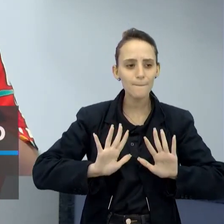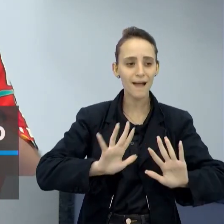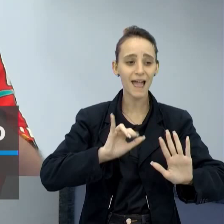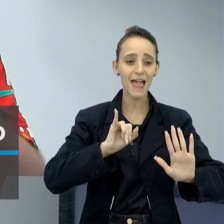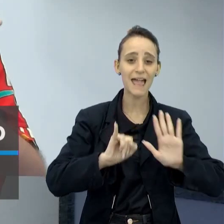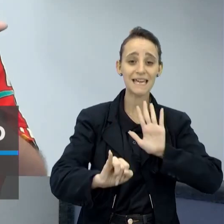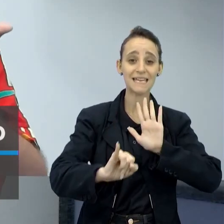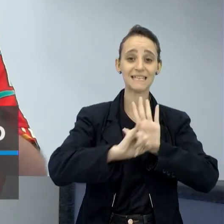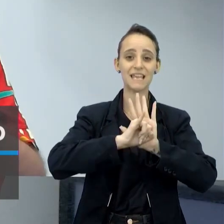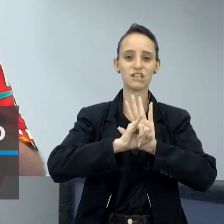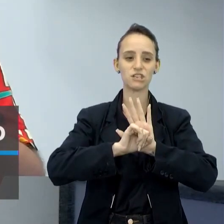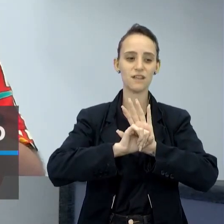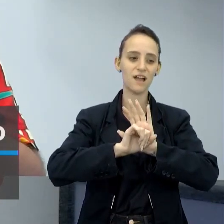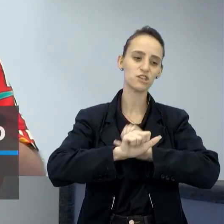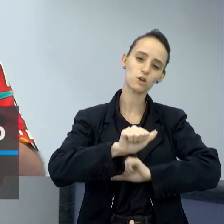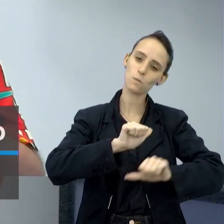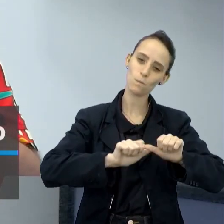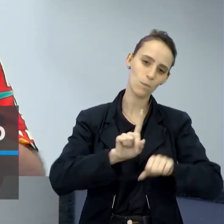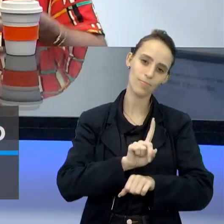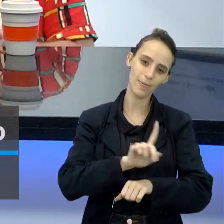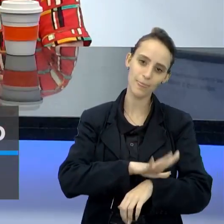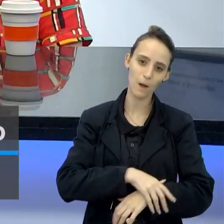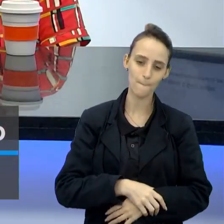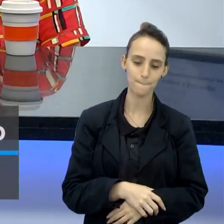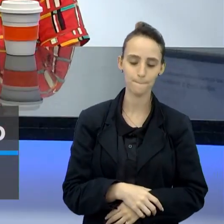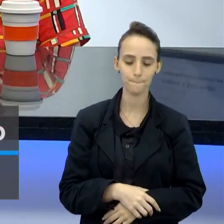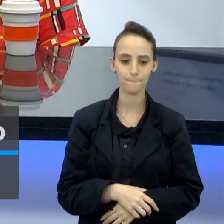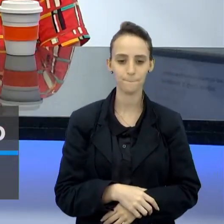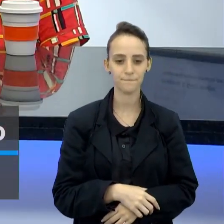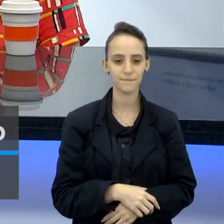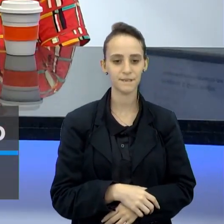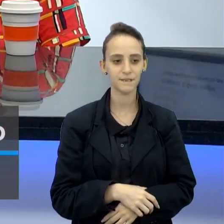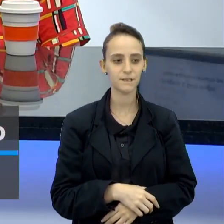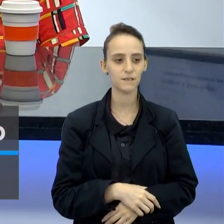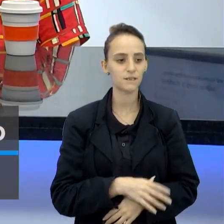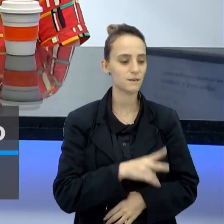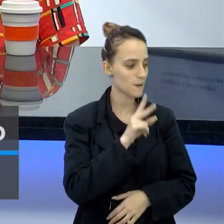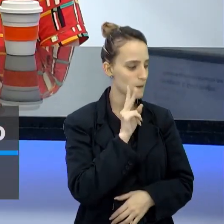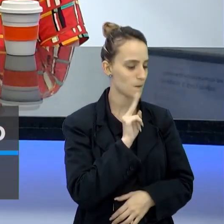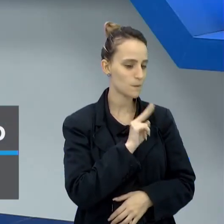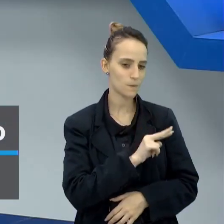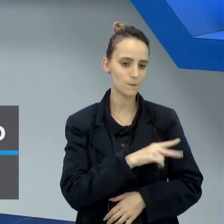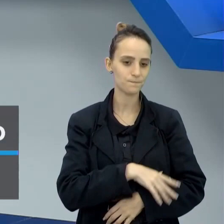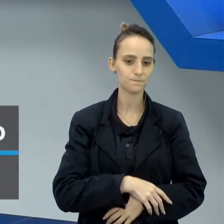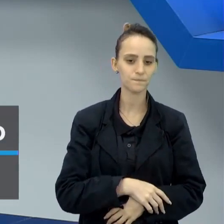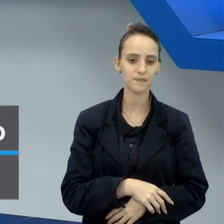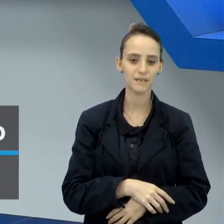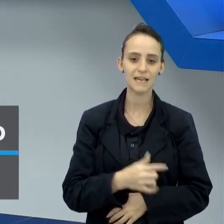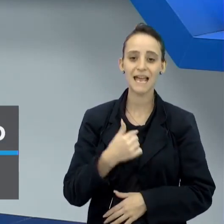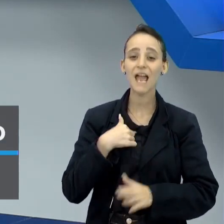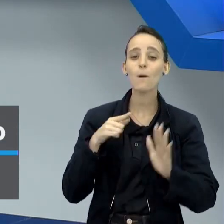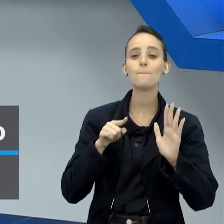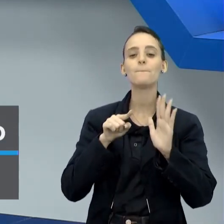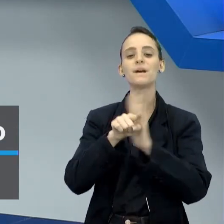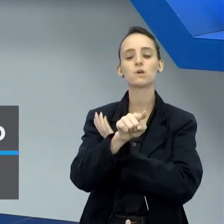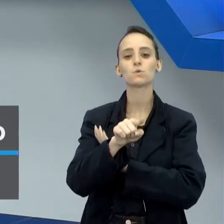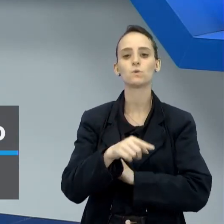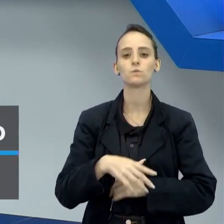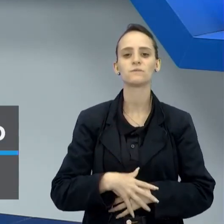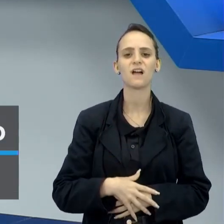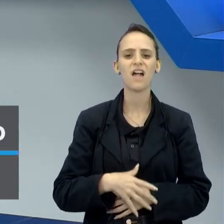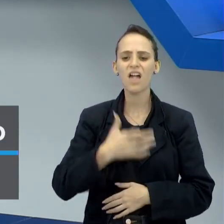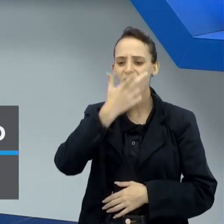é para que você comece a enxergar o outro, né, Jennifer? E quem você é, né? Essa é uma pergunta tão difícil. Quem